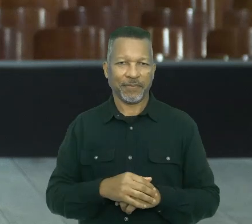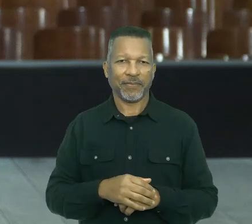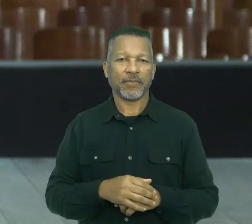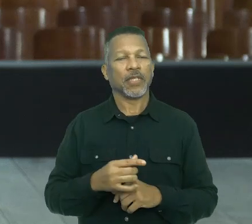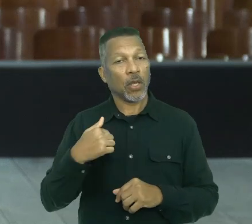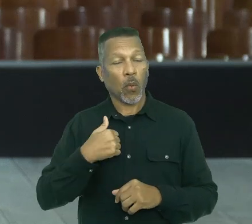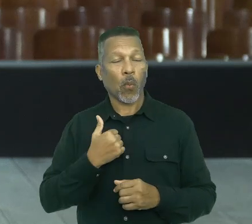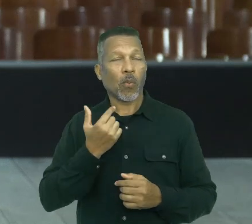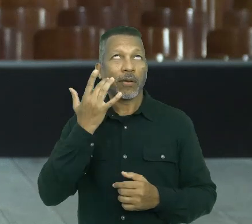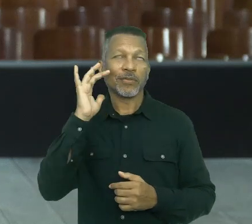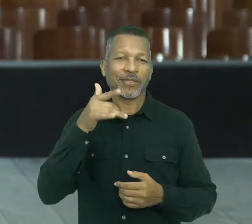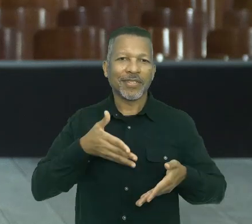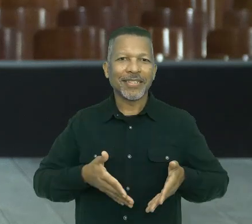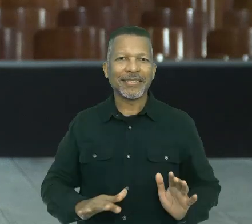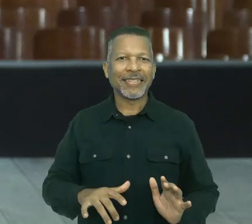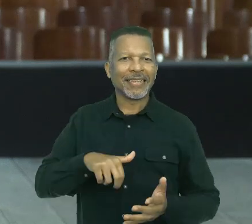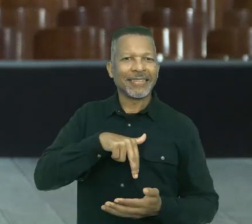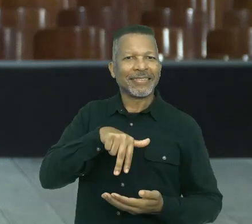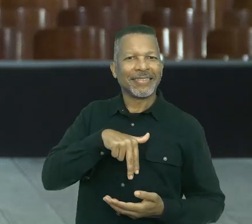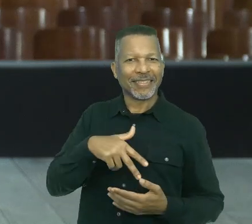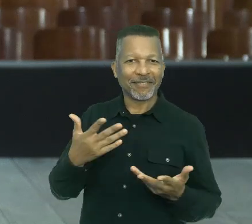nasci dançando, né?